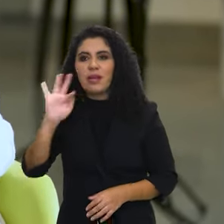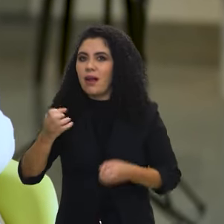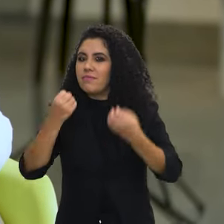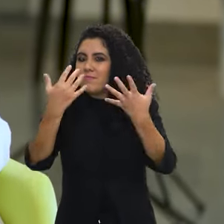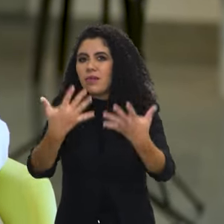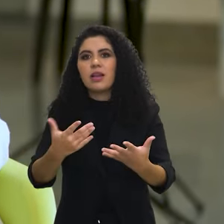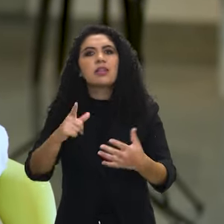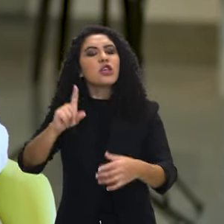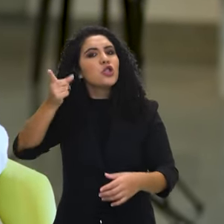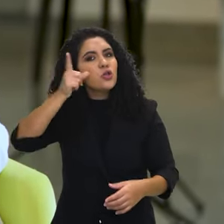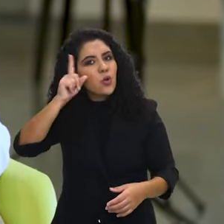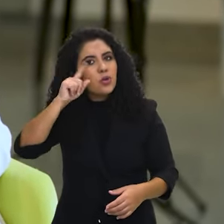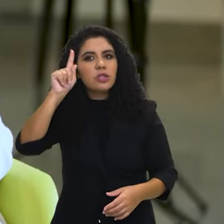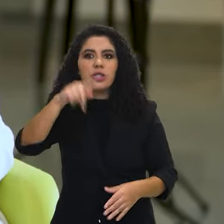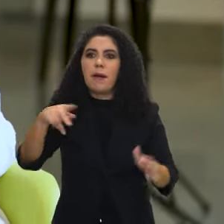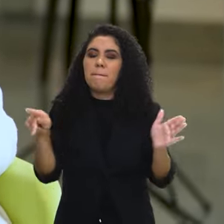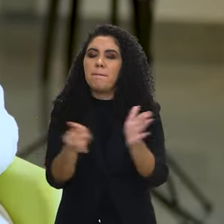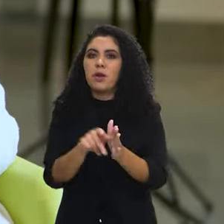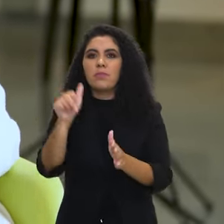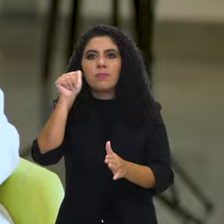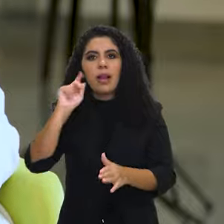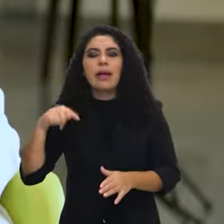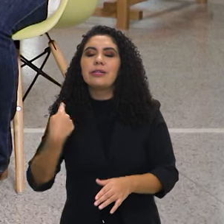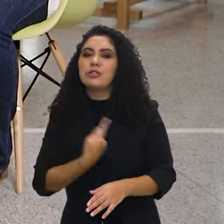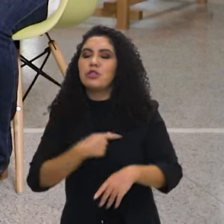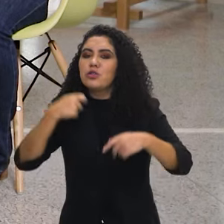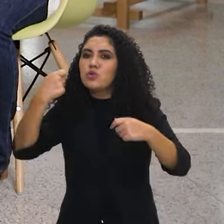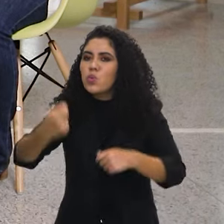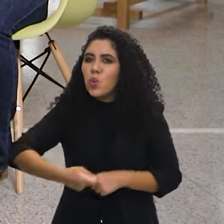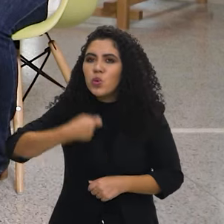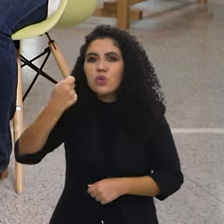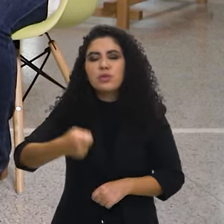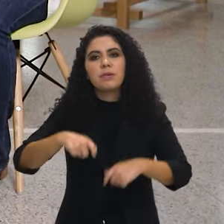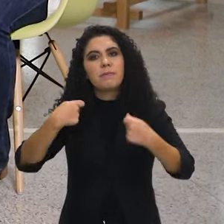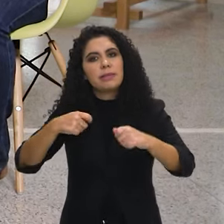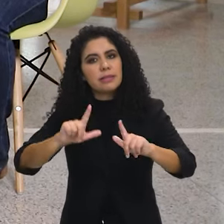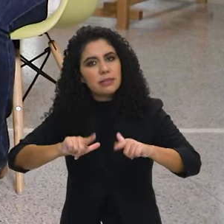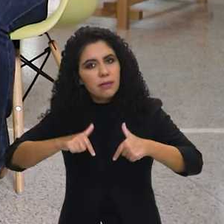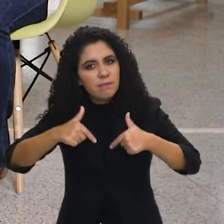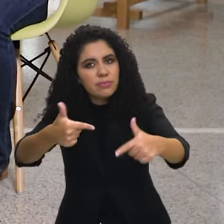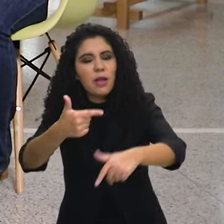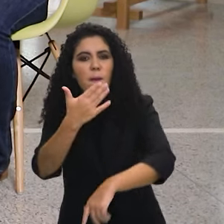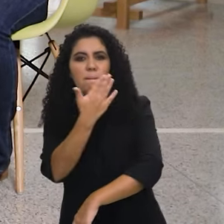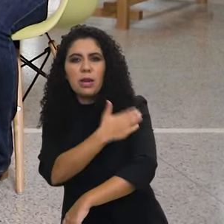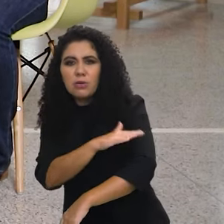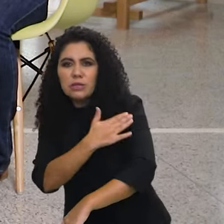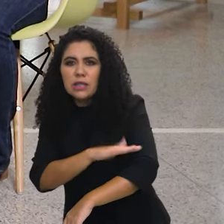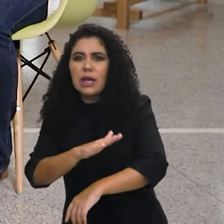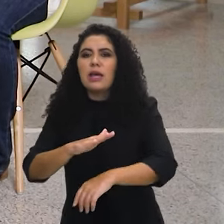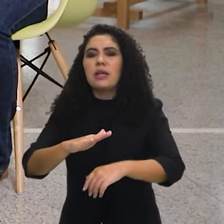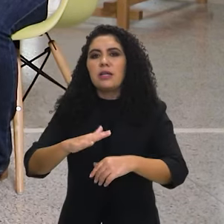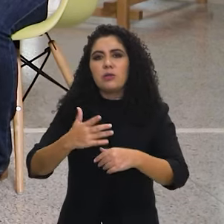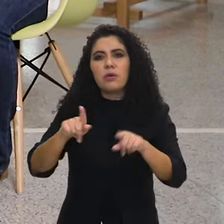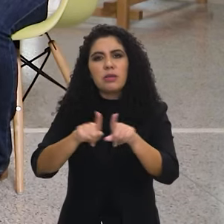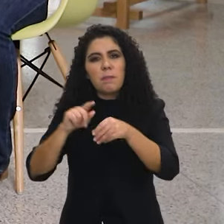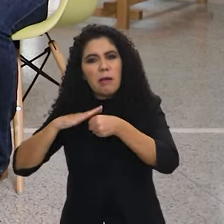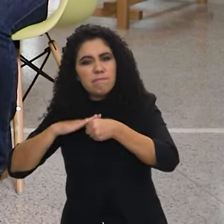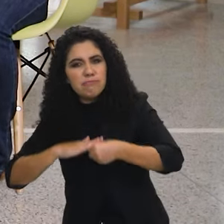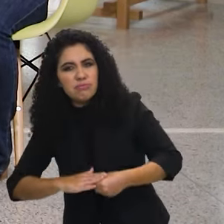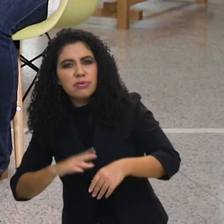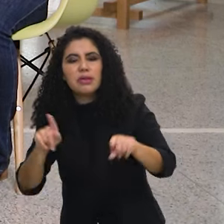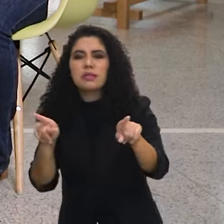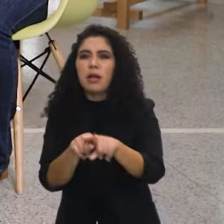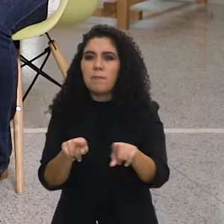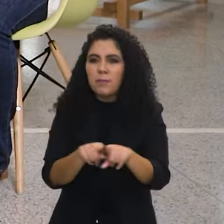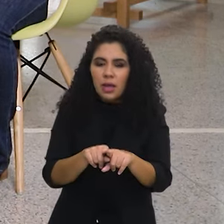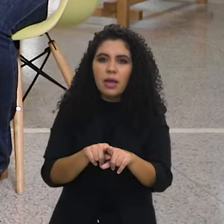mulheres porque todo dia nós precisamos enfrentar discriminação todo dia nós precisamos enfrentar o preconceito e todo dia nós precisamos